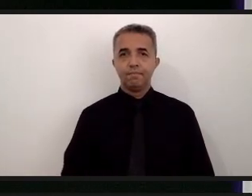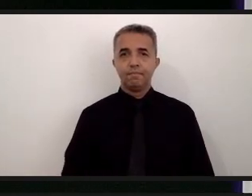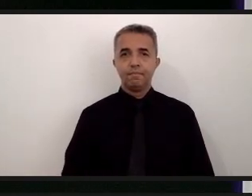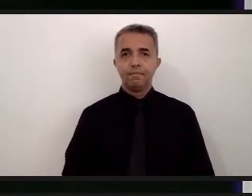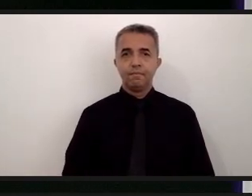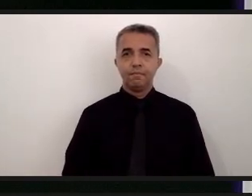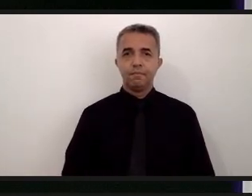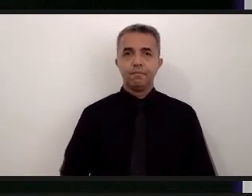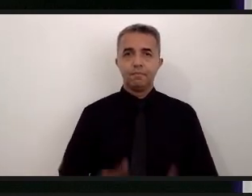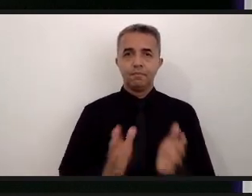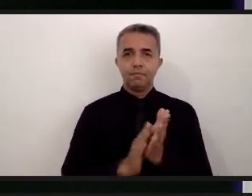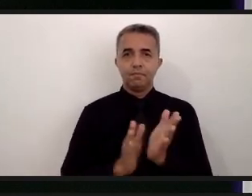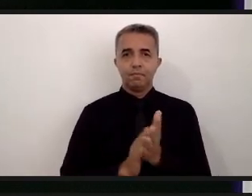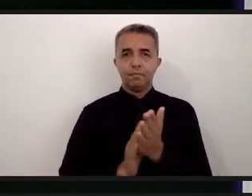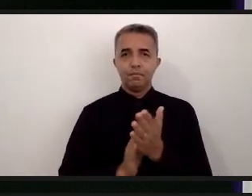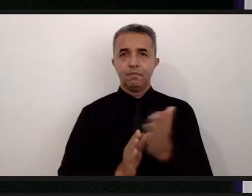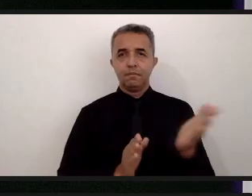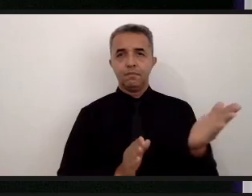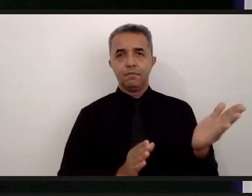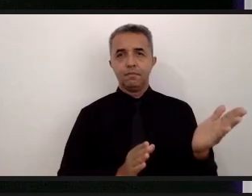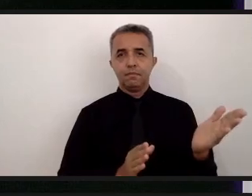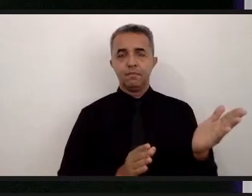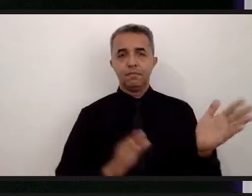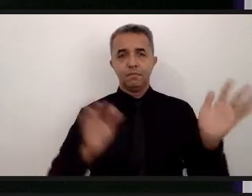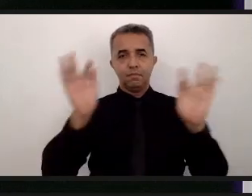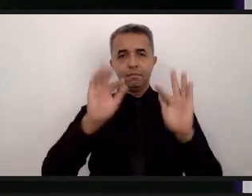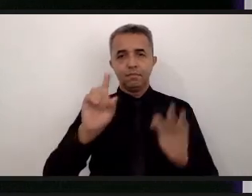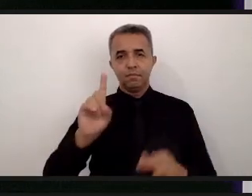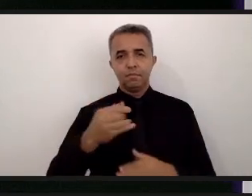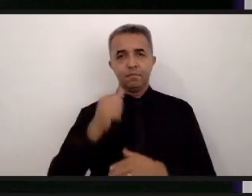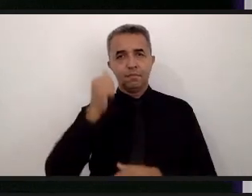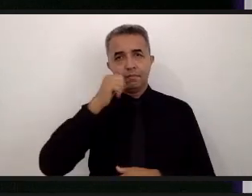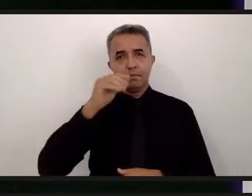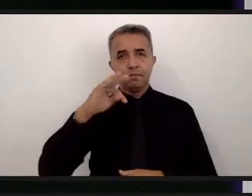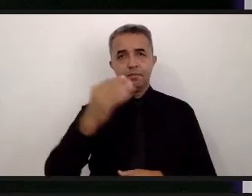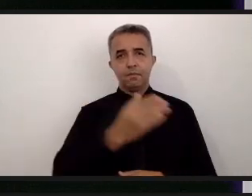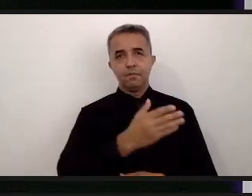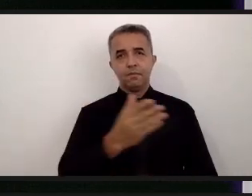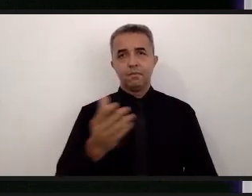E parabéns a todas e feliz Dia da Mulher para todas nós.